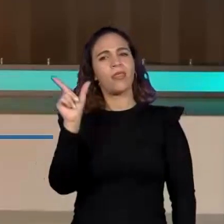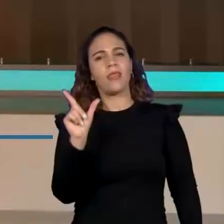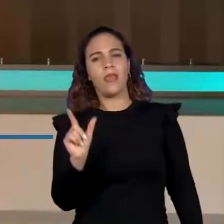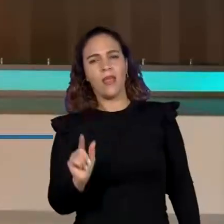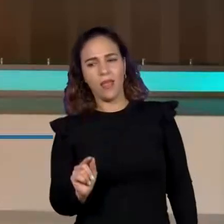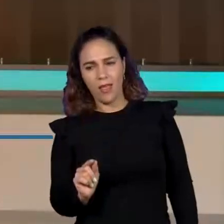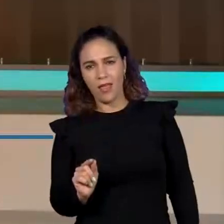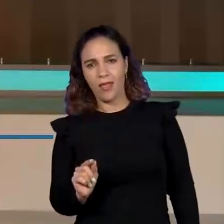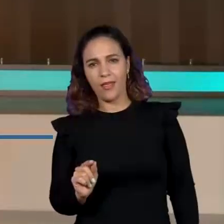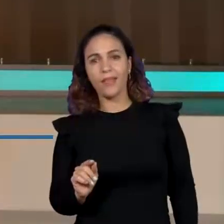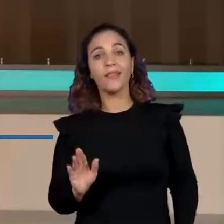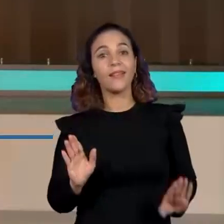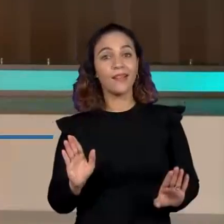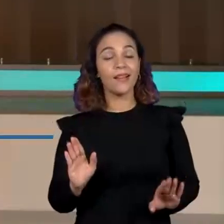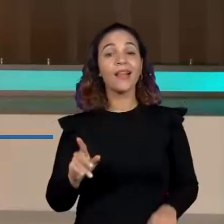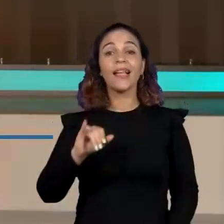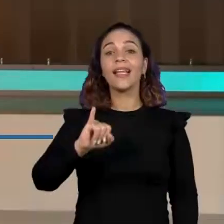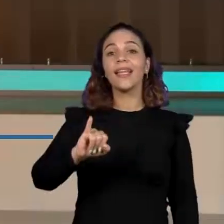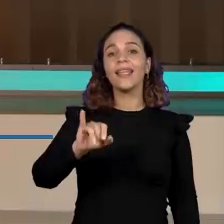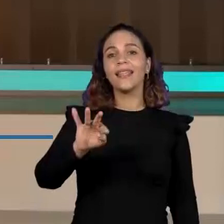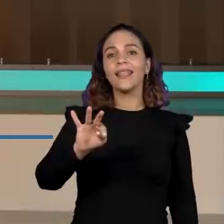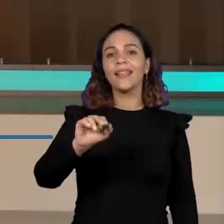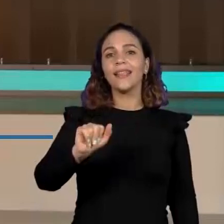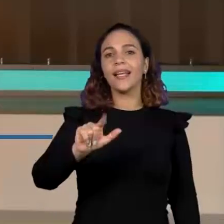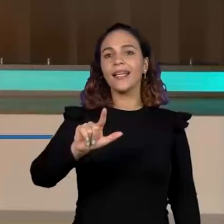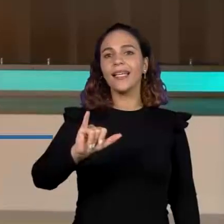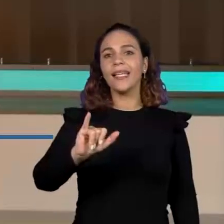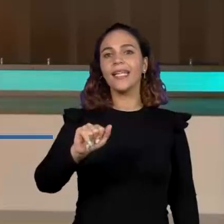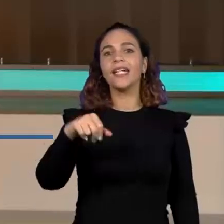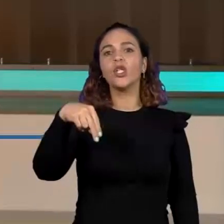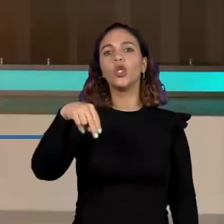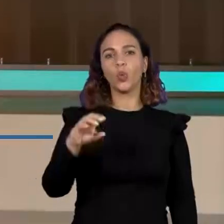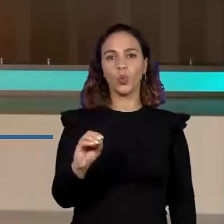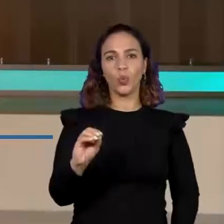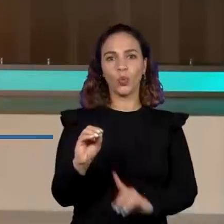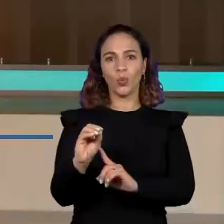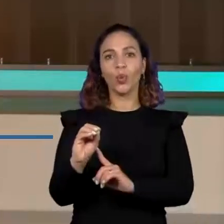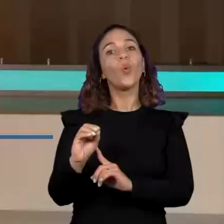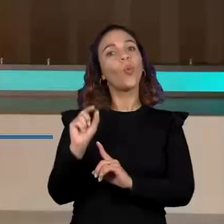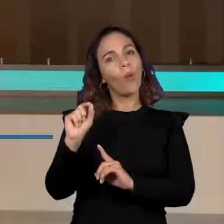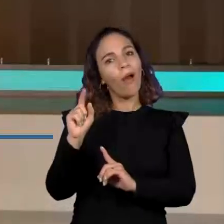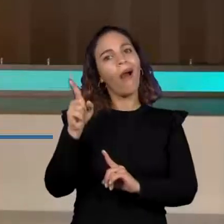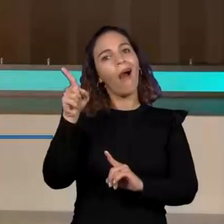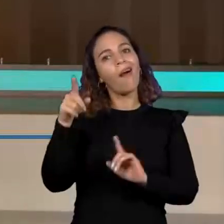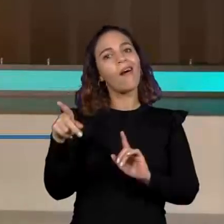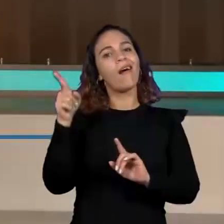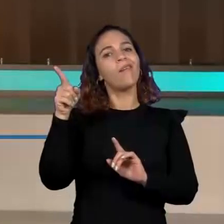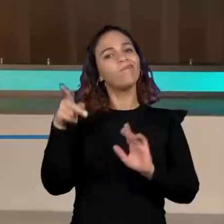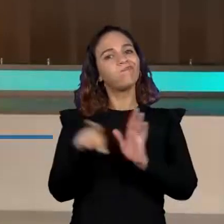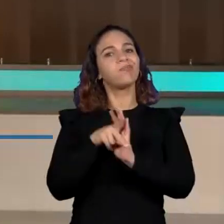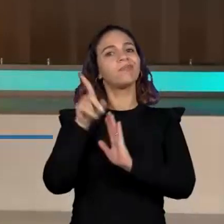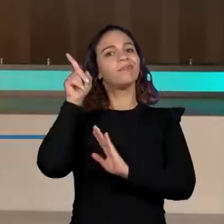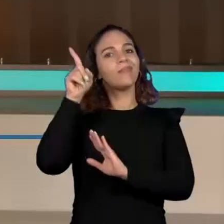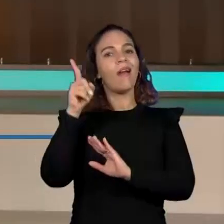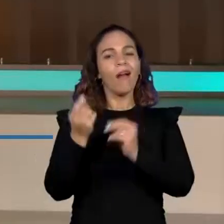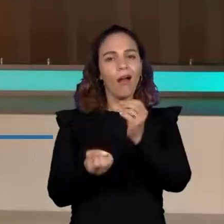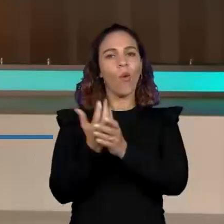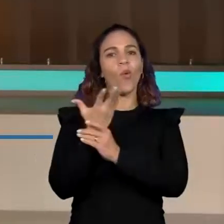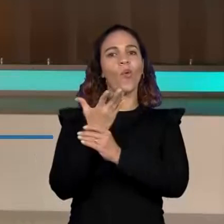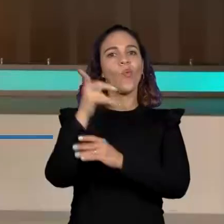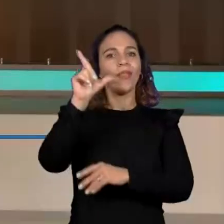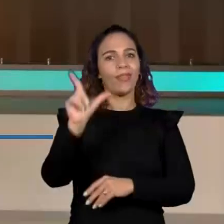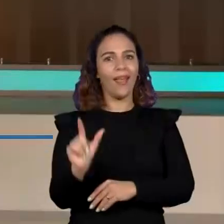prato italiano. Esse italiano é um adjetivo pátrio. Tudo o que é relacionado à origem. Então, a gente